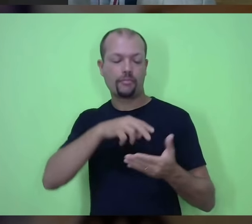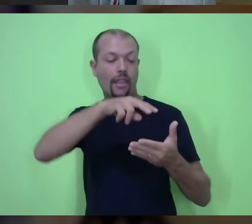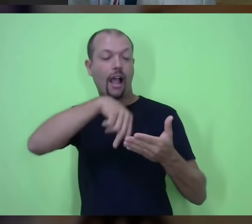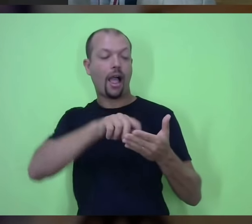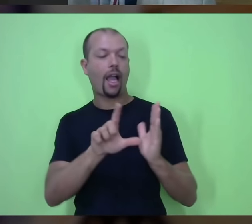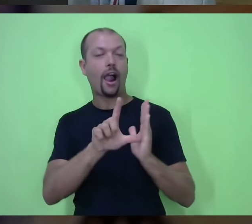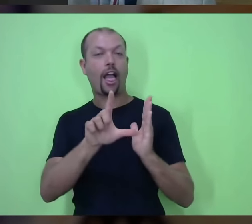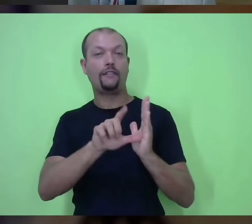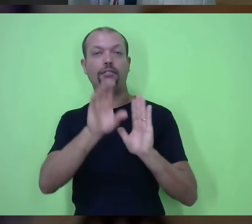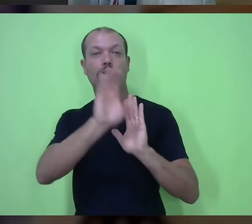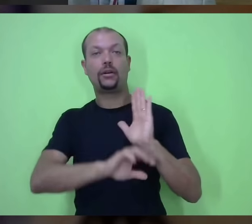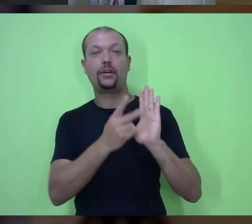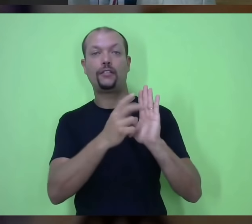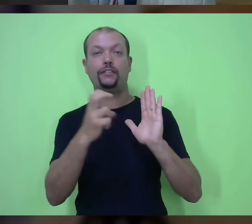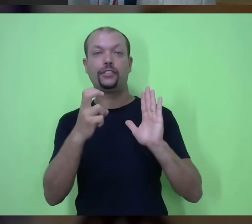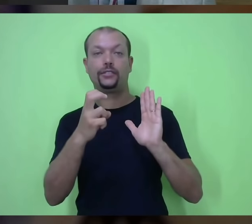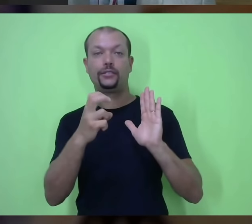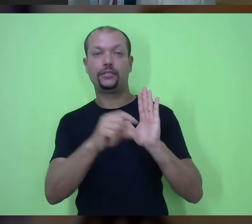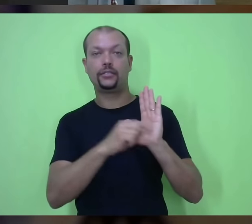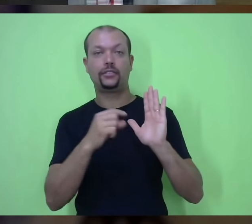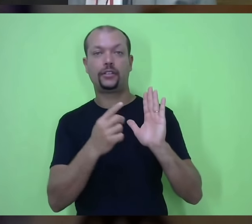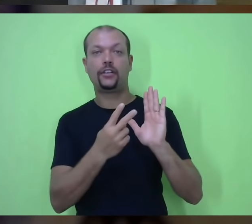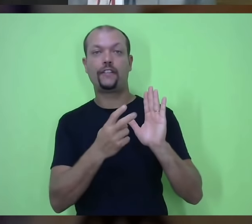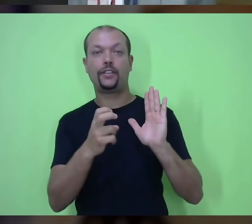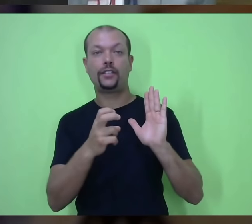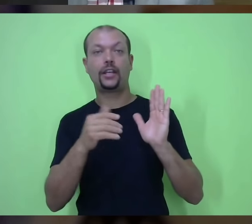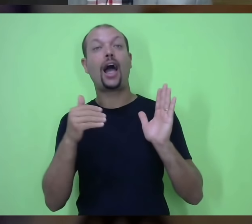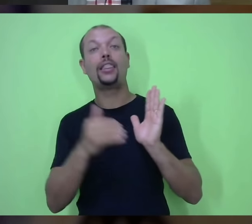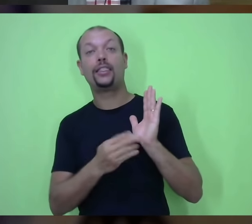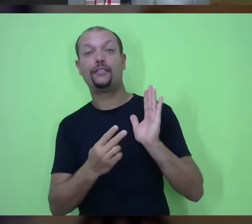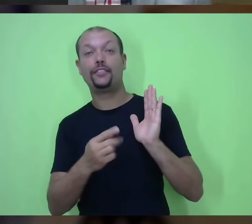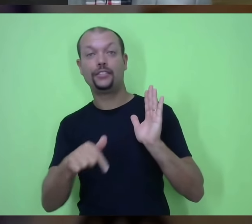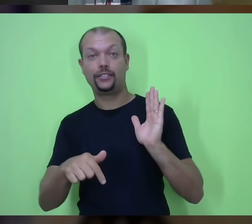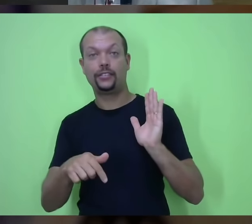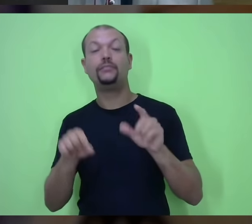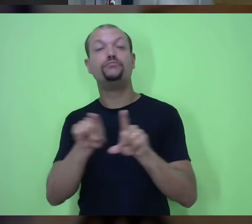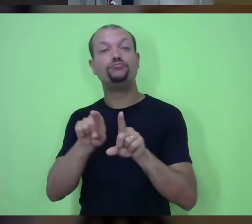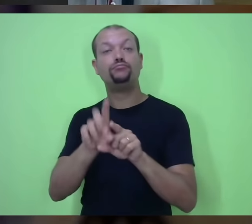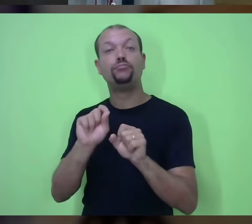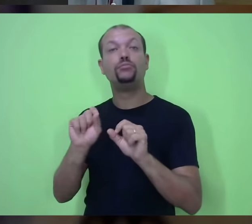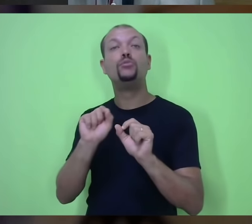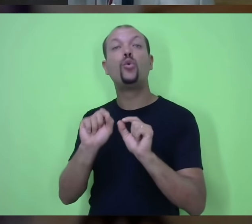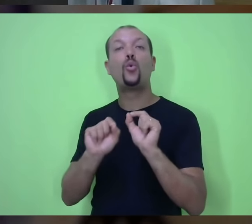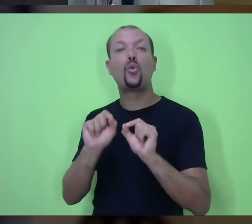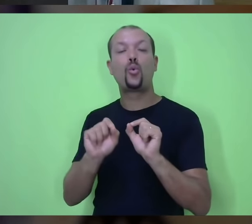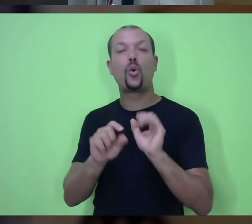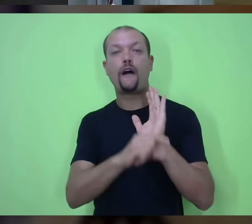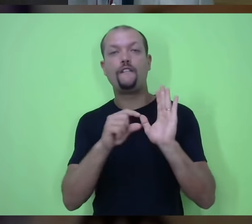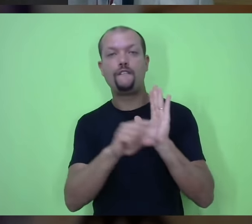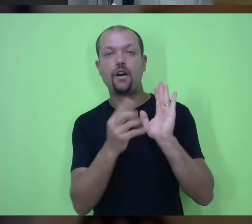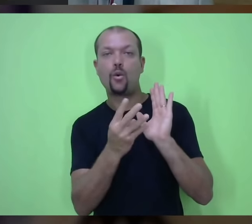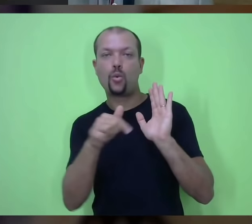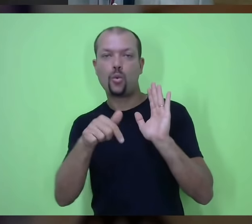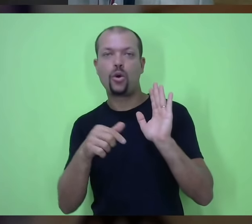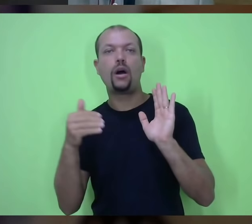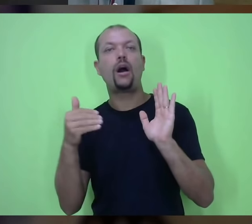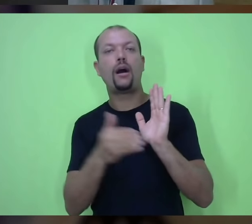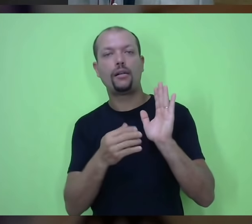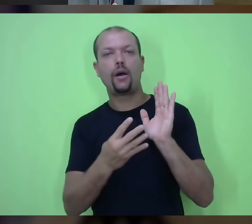Levítico 25, capítulo 25, dos versos 25 a 27, também dos versos